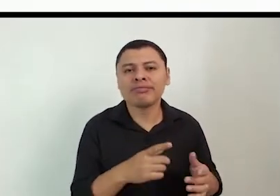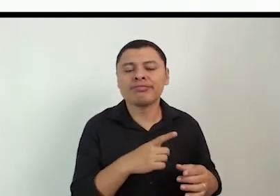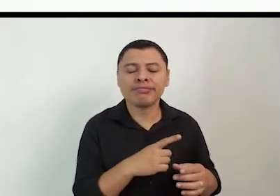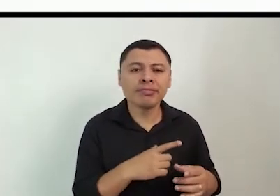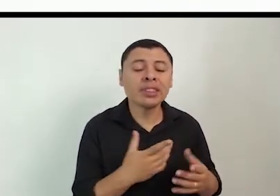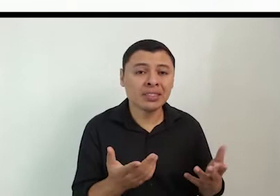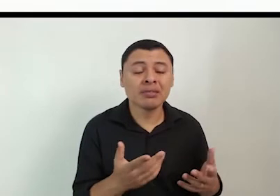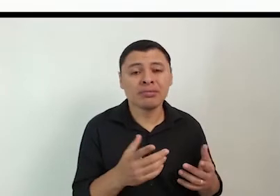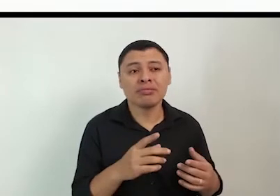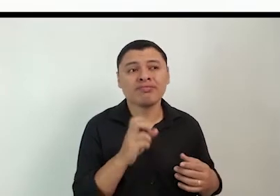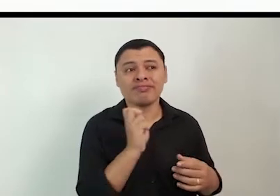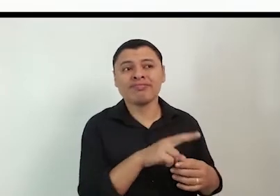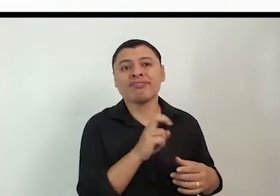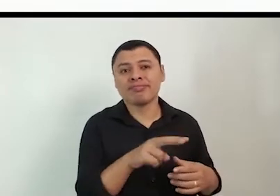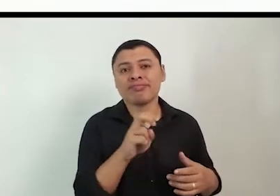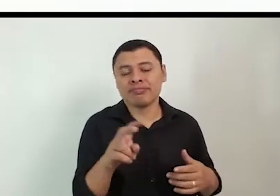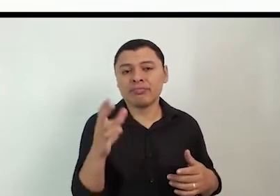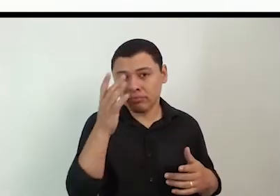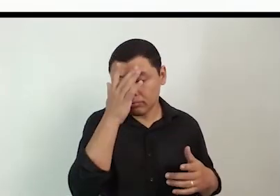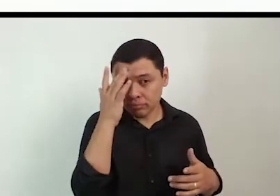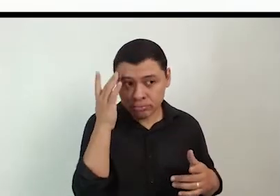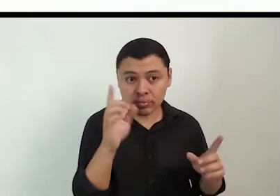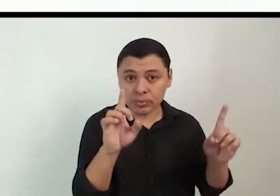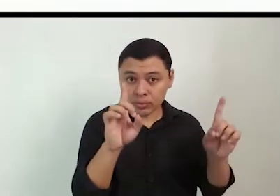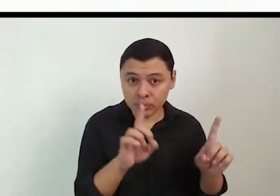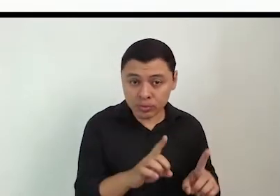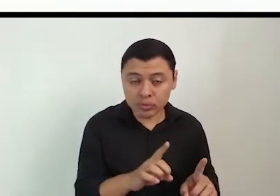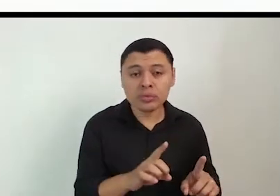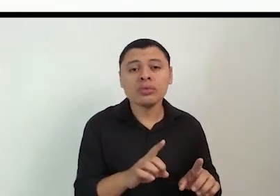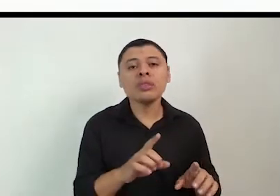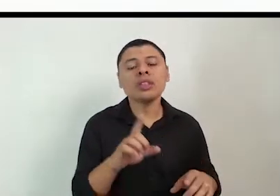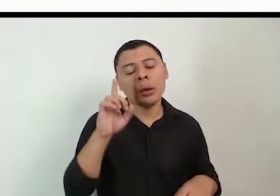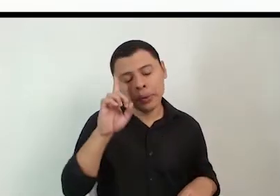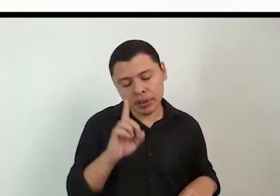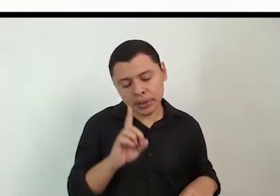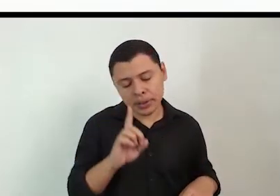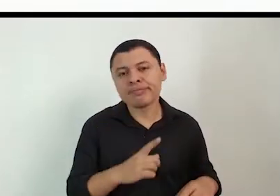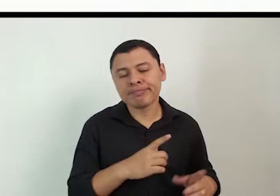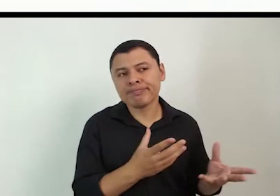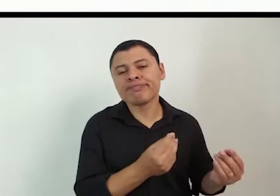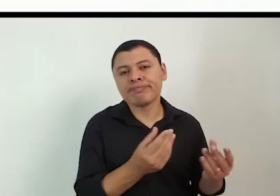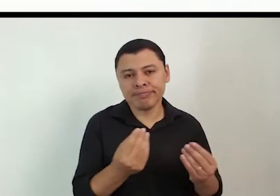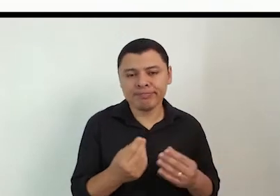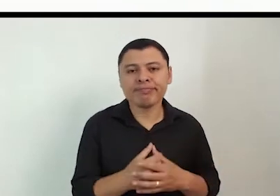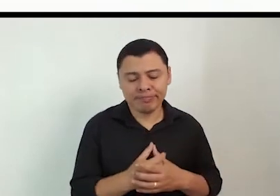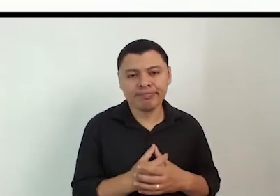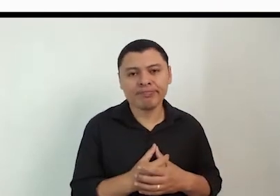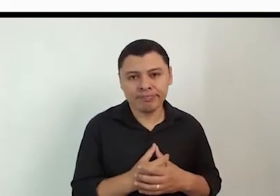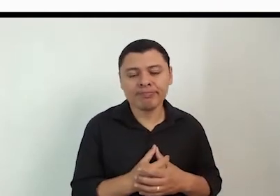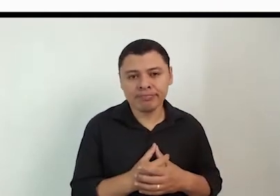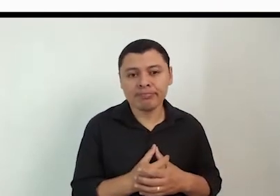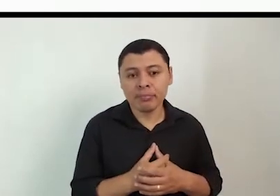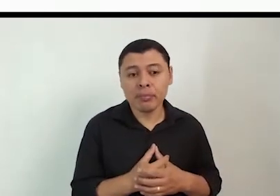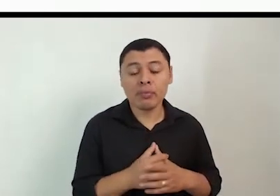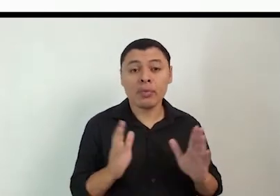essas pessoas que são deficientes também tenham depressão, isso é muito comum. E no autismo,